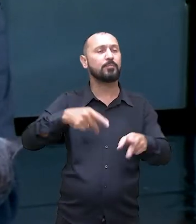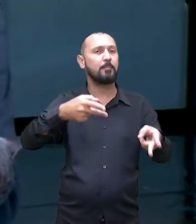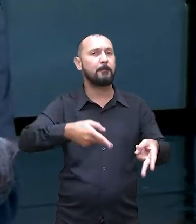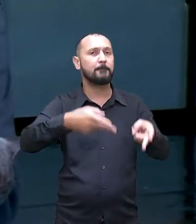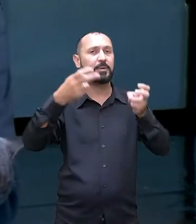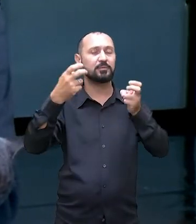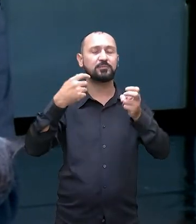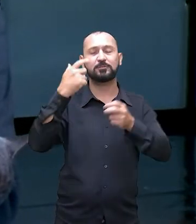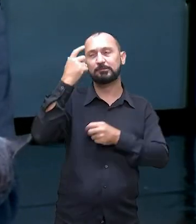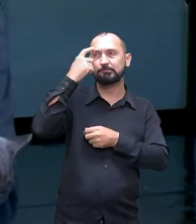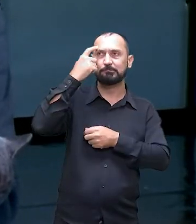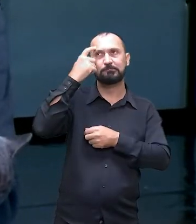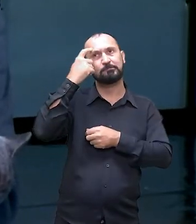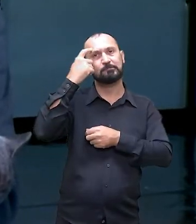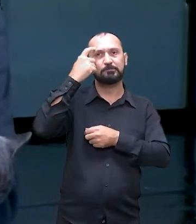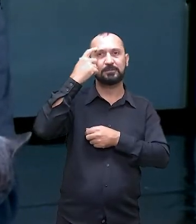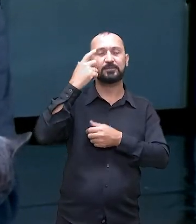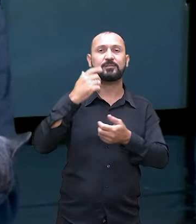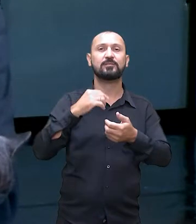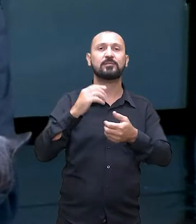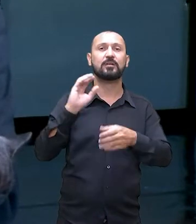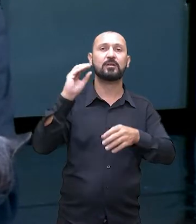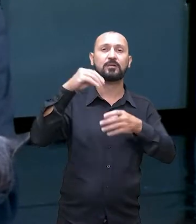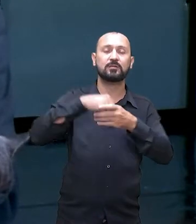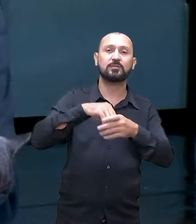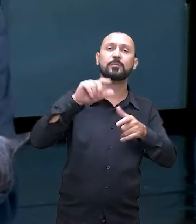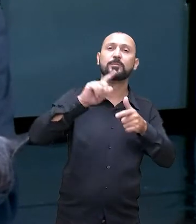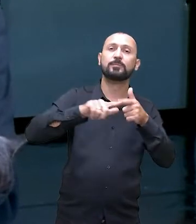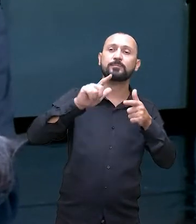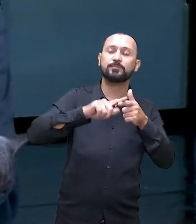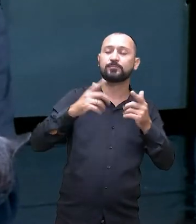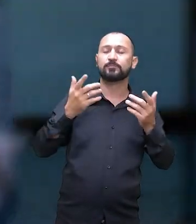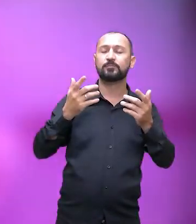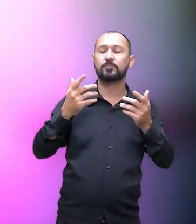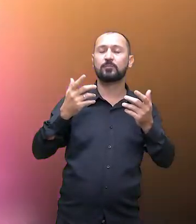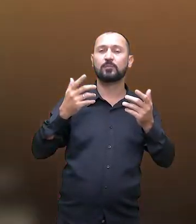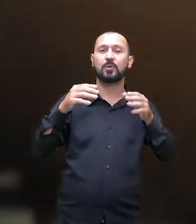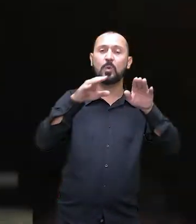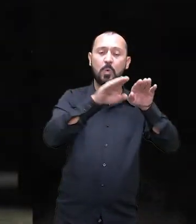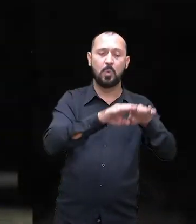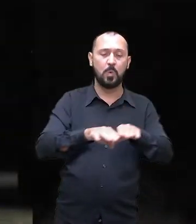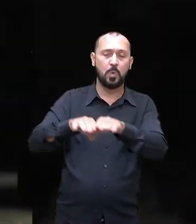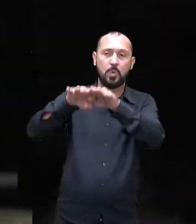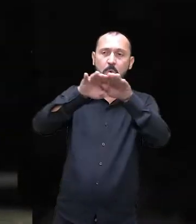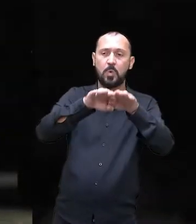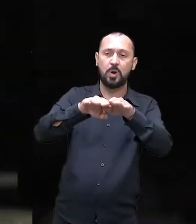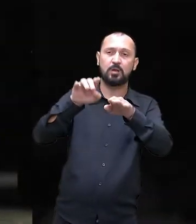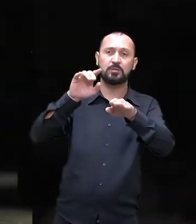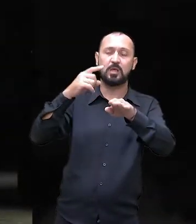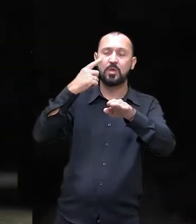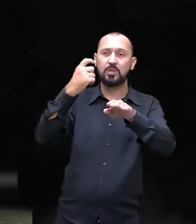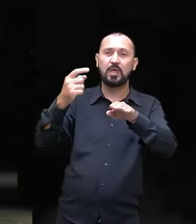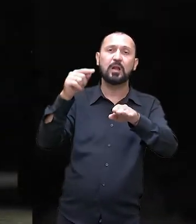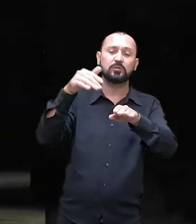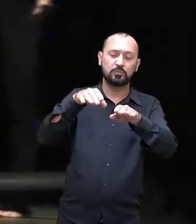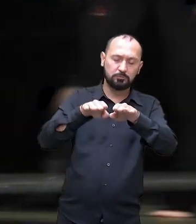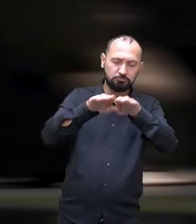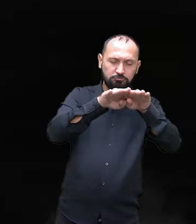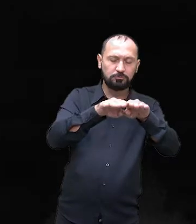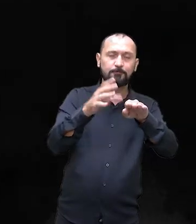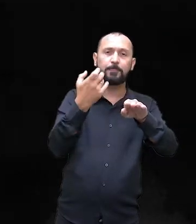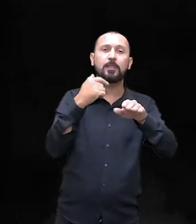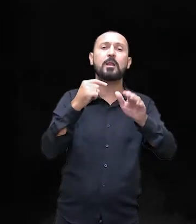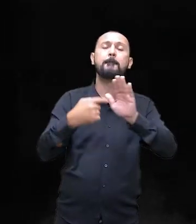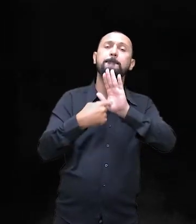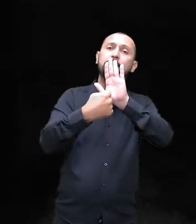um espetáculo que eu não desse espaço para não se ler o que eu queria dizer contra essa violência. Eu vim com uma